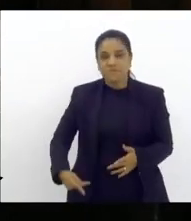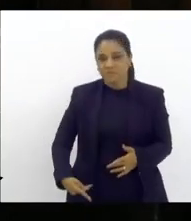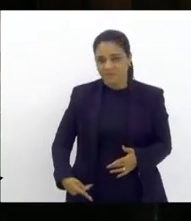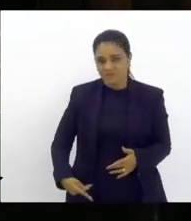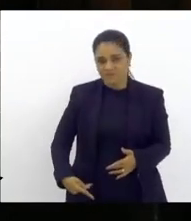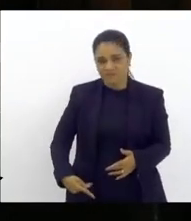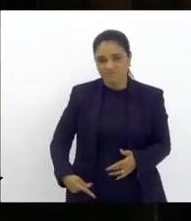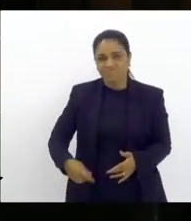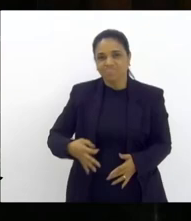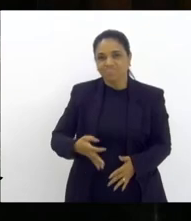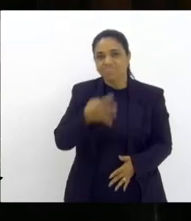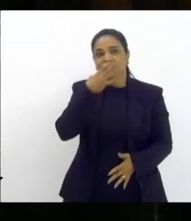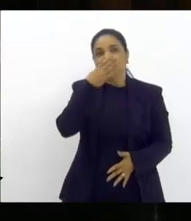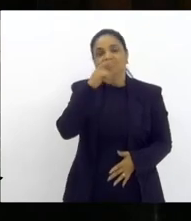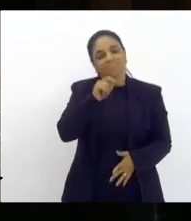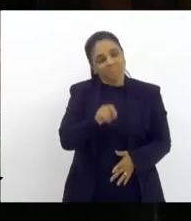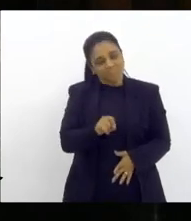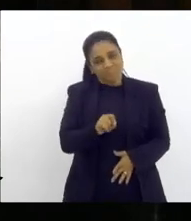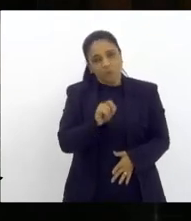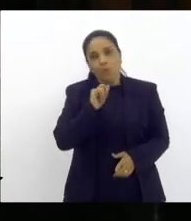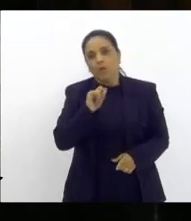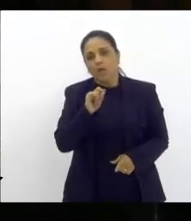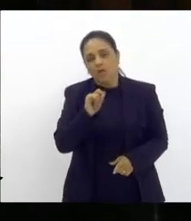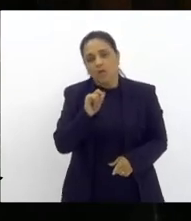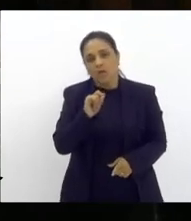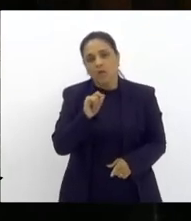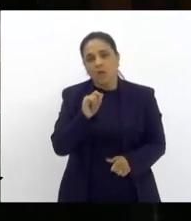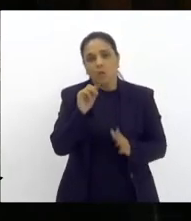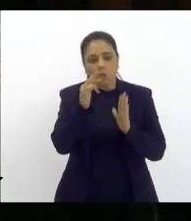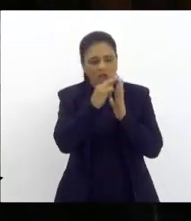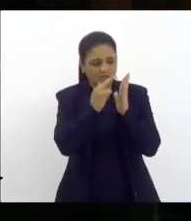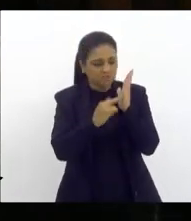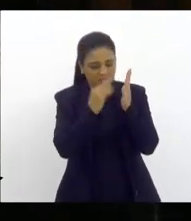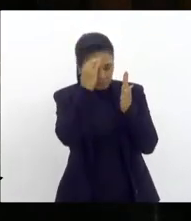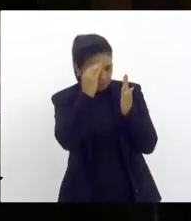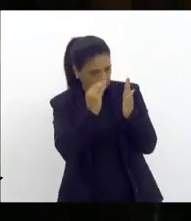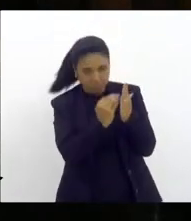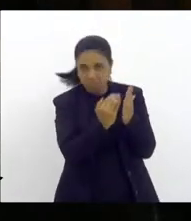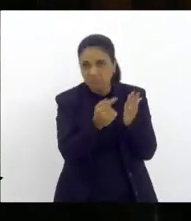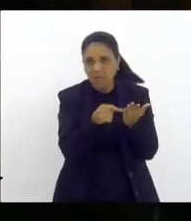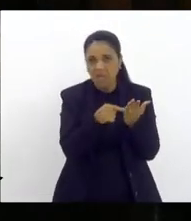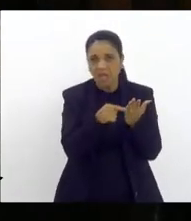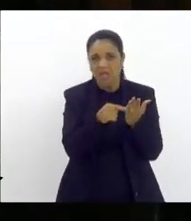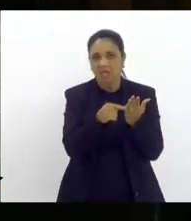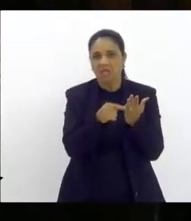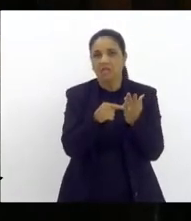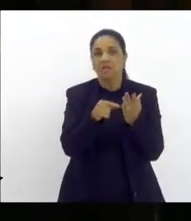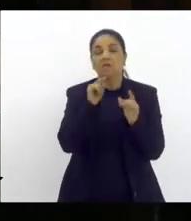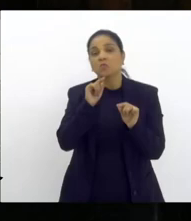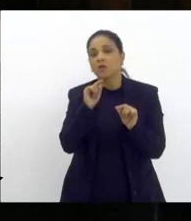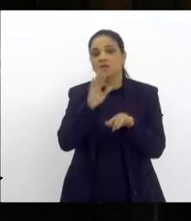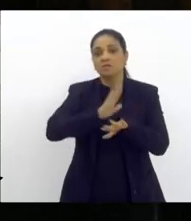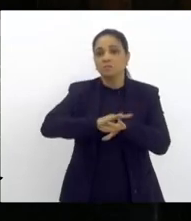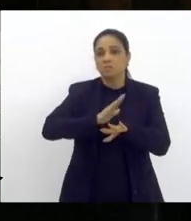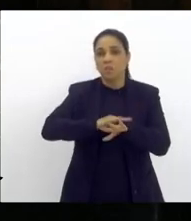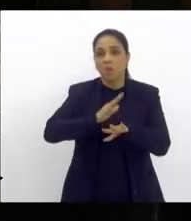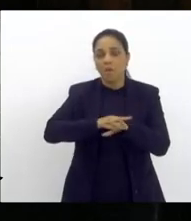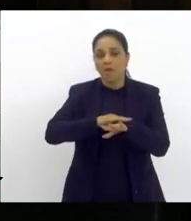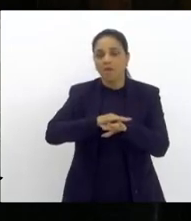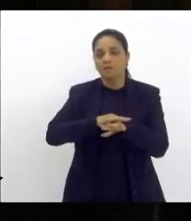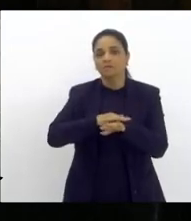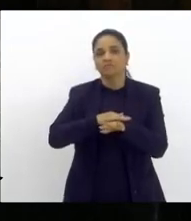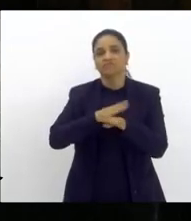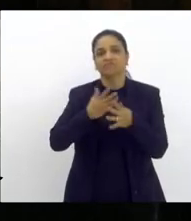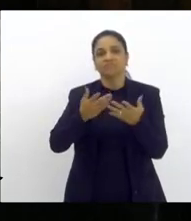a forma de desrespeito não só o Regimento mas como vejo nesse momento querendo interferir a presidência de vossa excelência